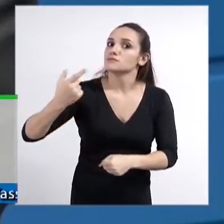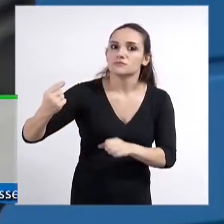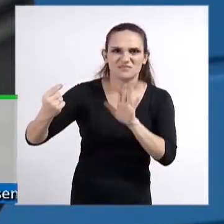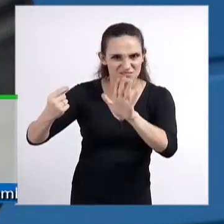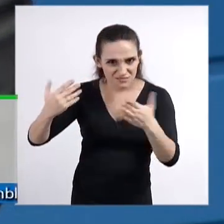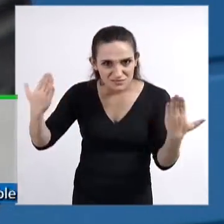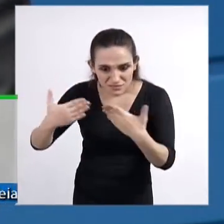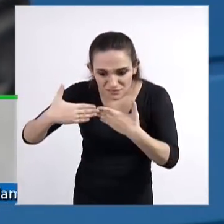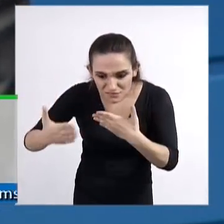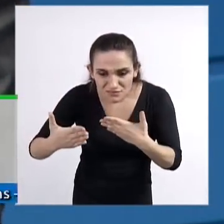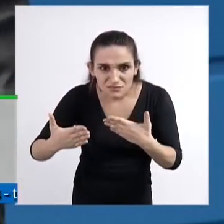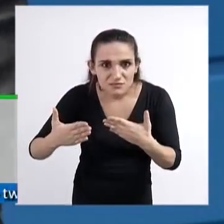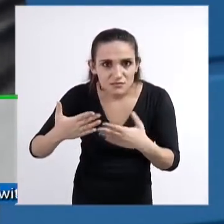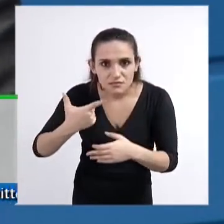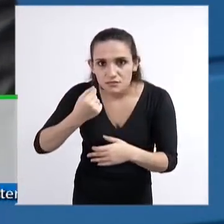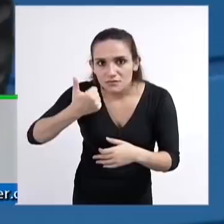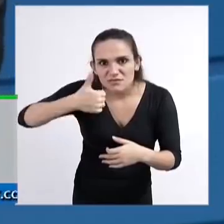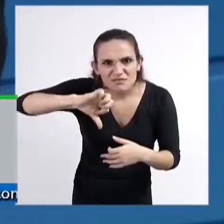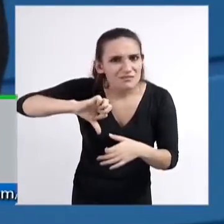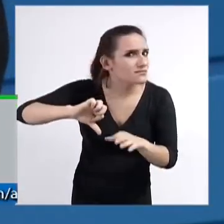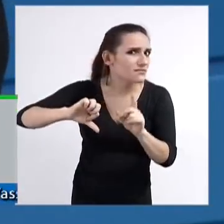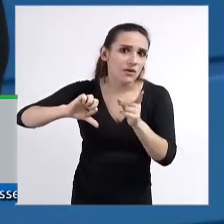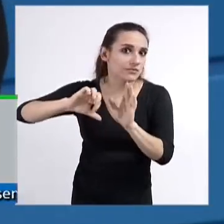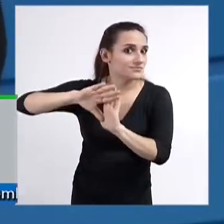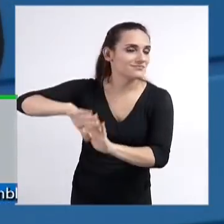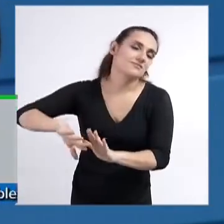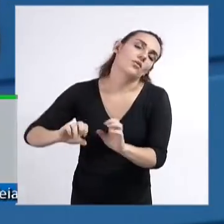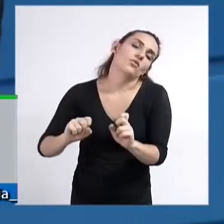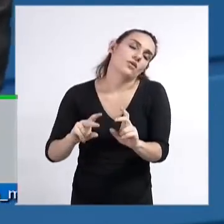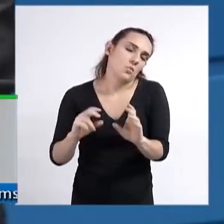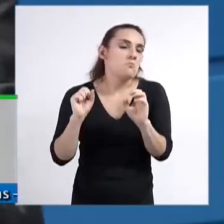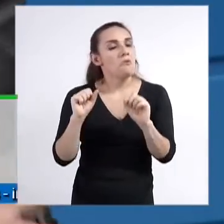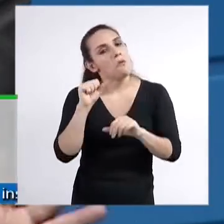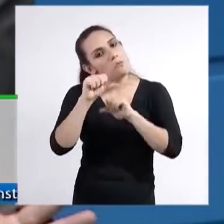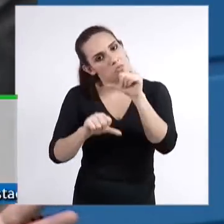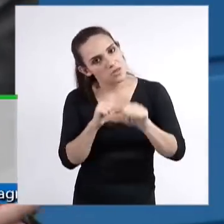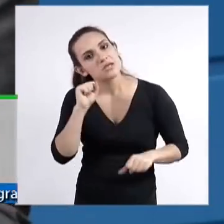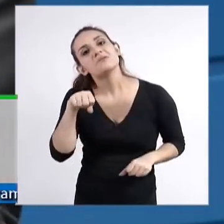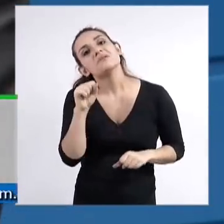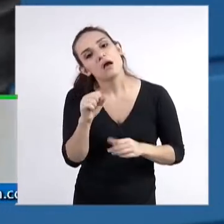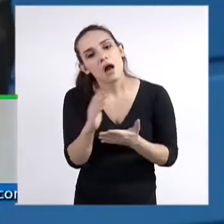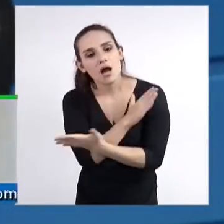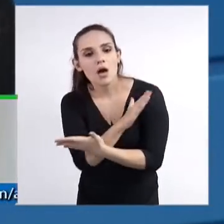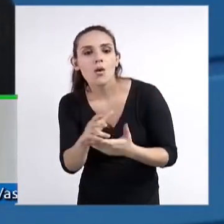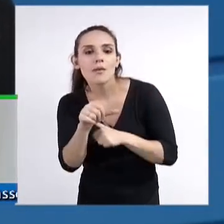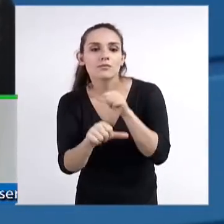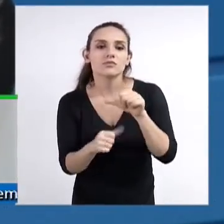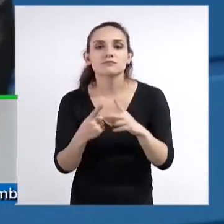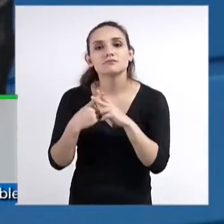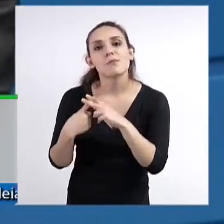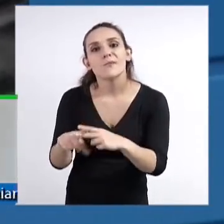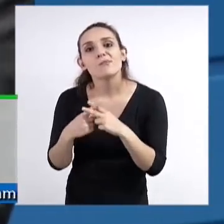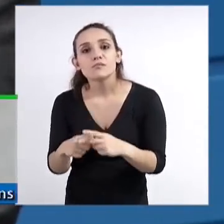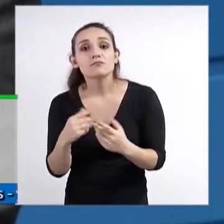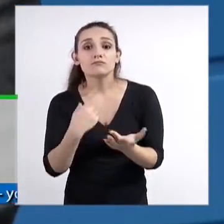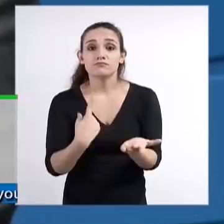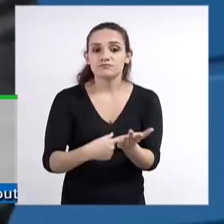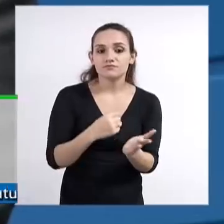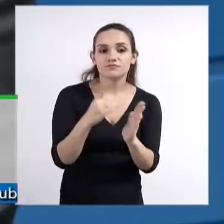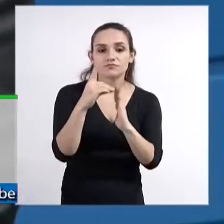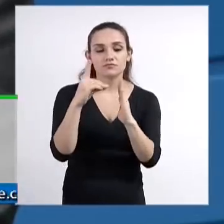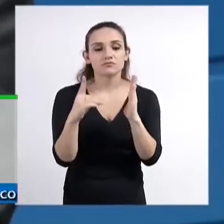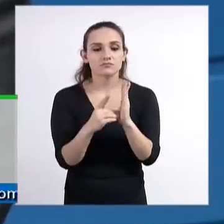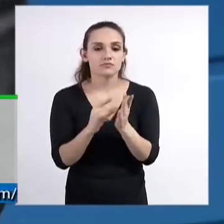não agora para 2019. Agora, isso não impede que haja alteração em relação às medidas e em relação ao